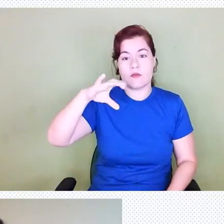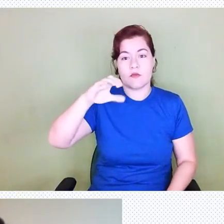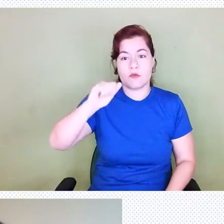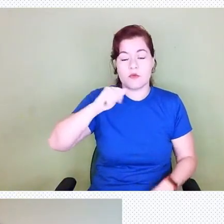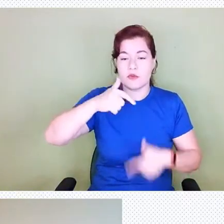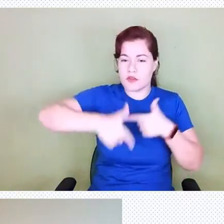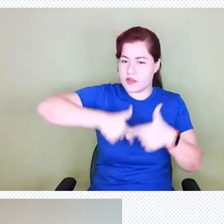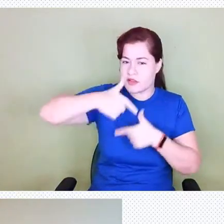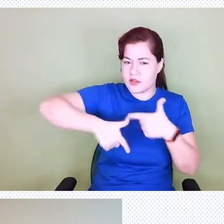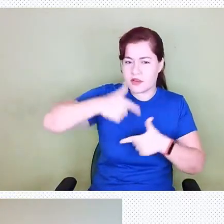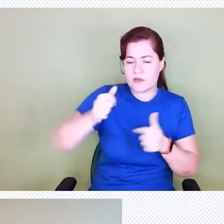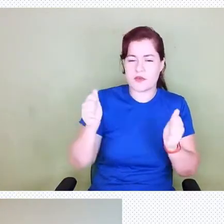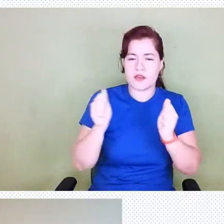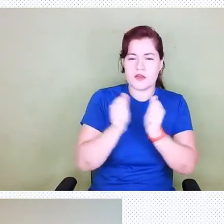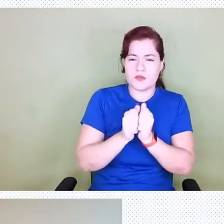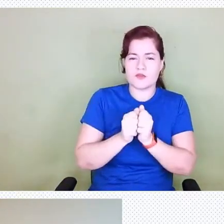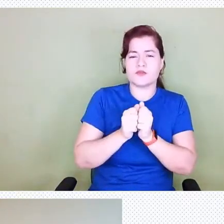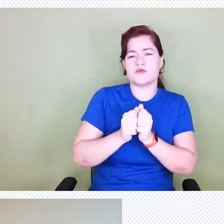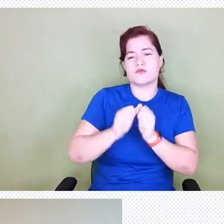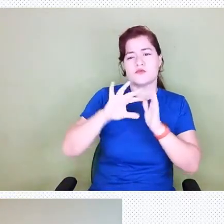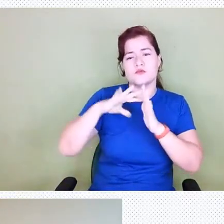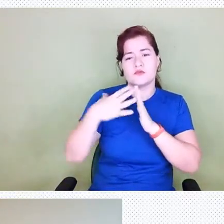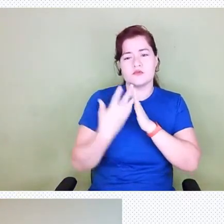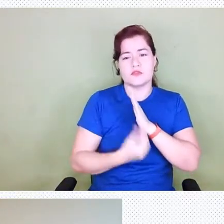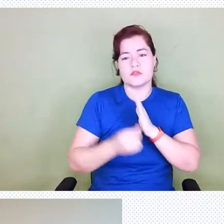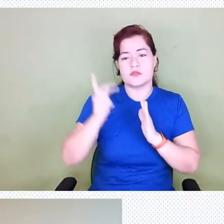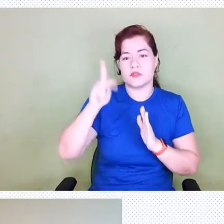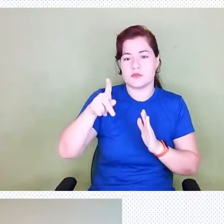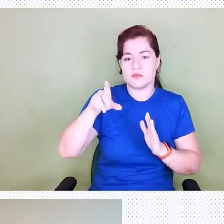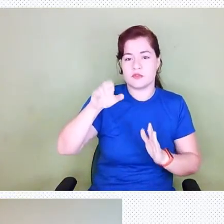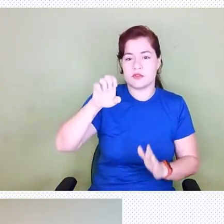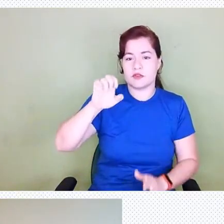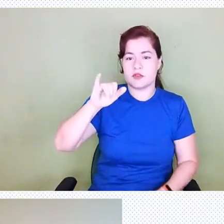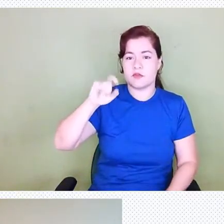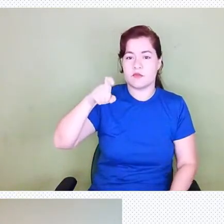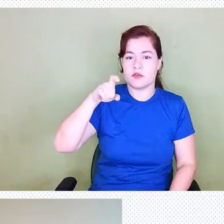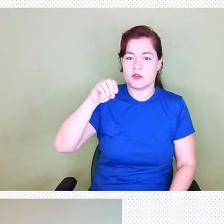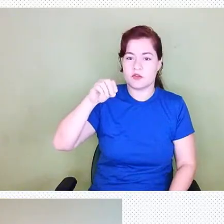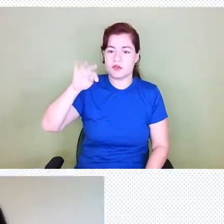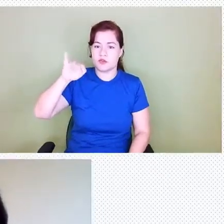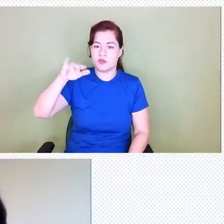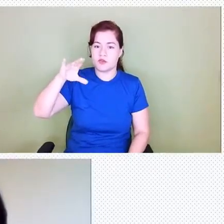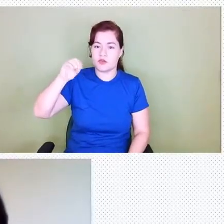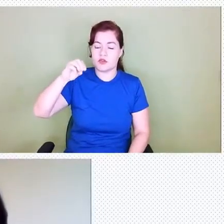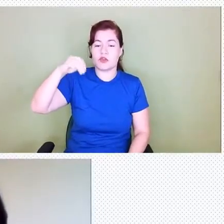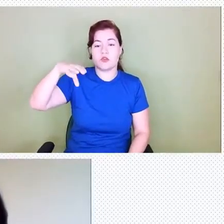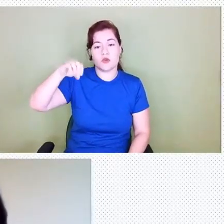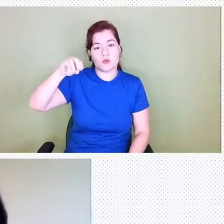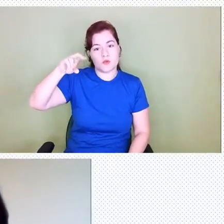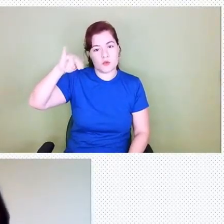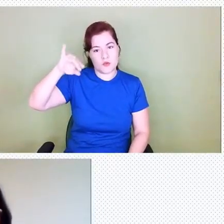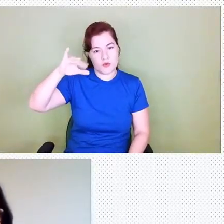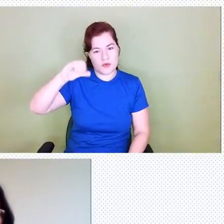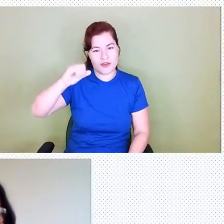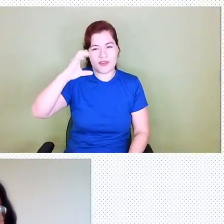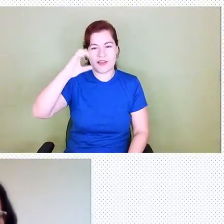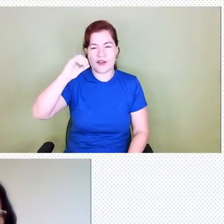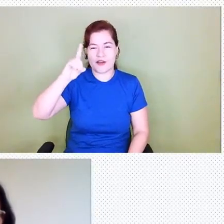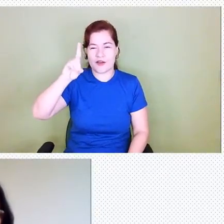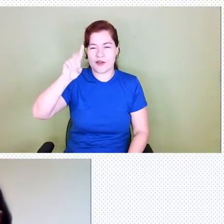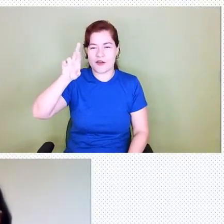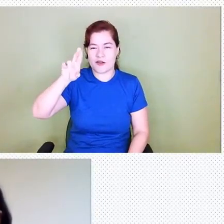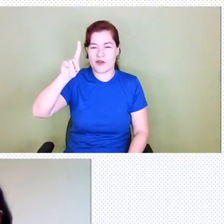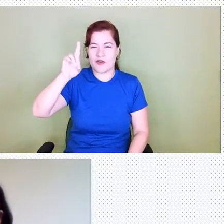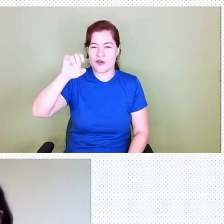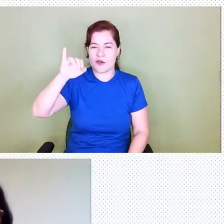gente tantos anos no Peixotinho, acompanhando. Mônica Cordeiro, eu vou dizer o segundo nome.